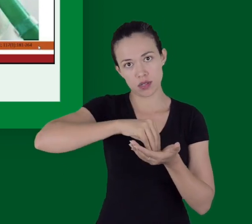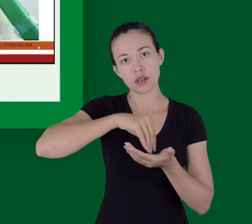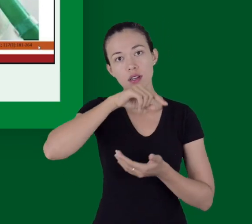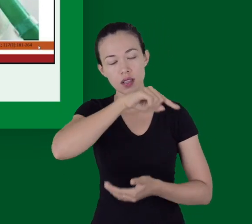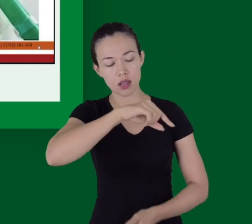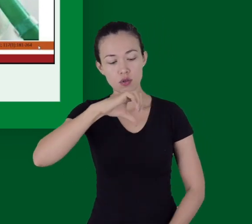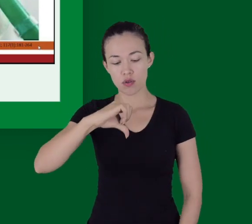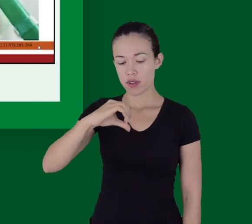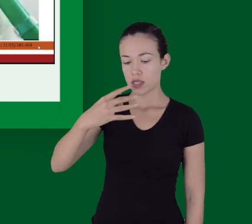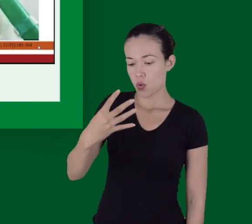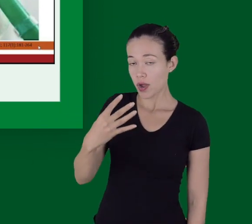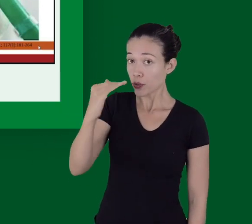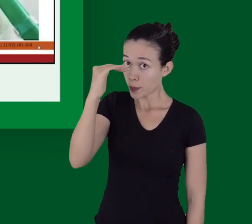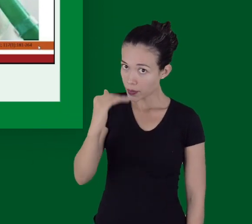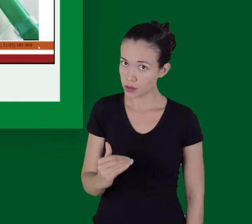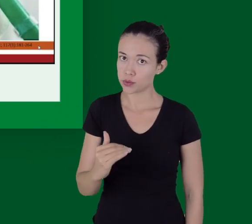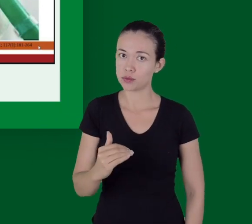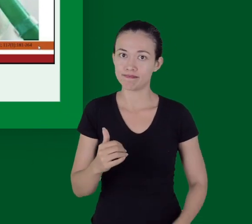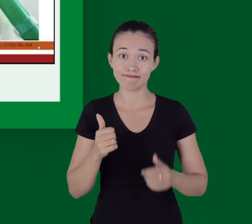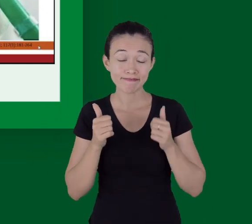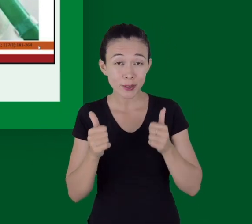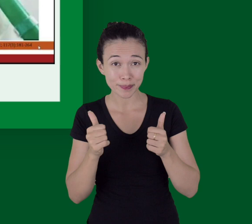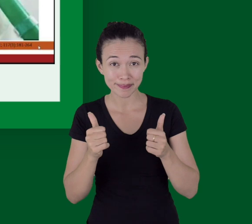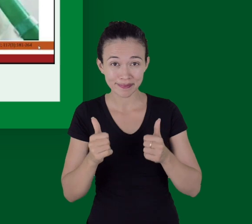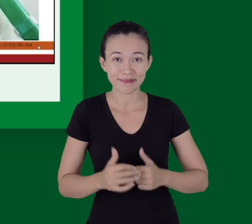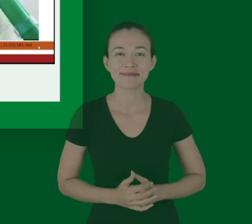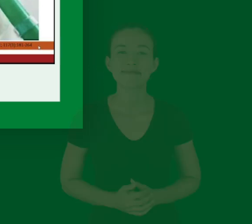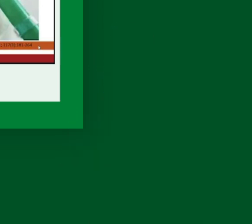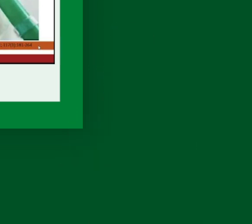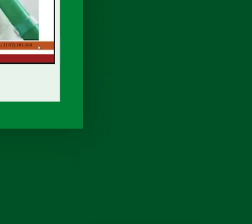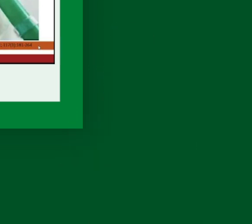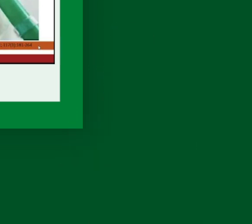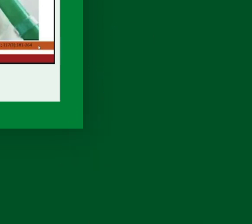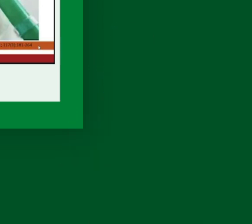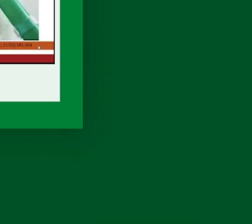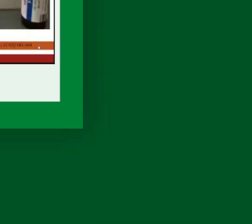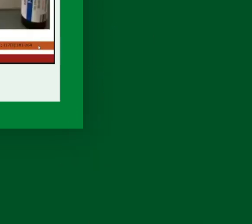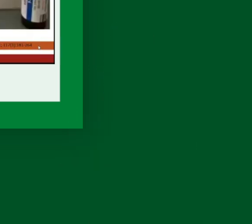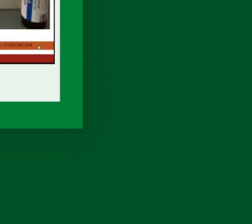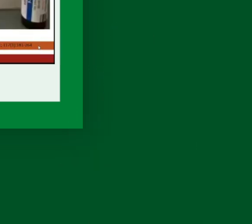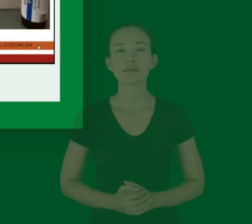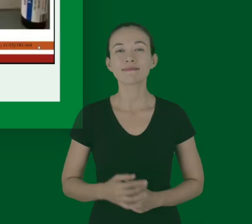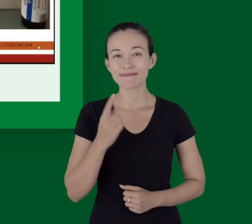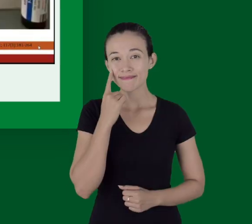de oxigênio para paciente com infarto, só se estiver hipoxêmico, tá bom?